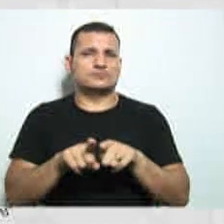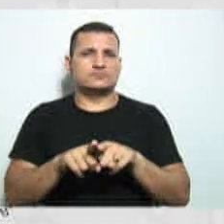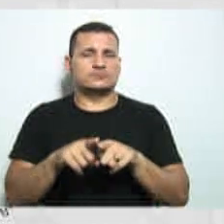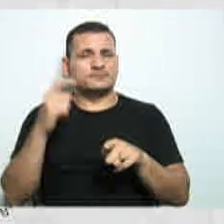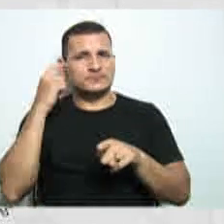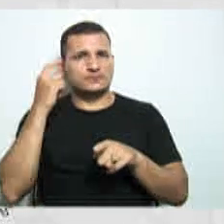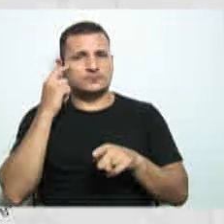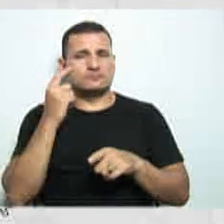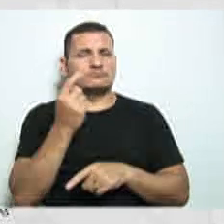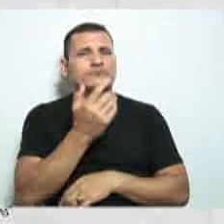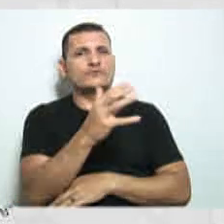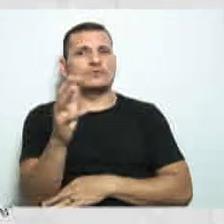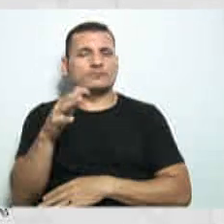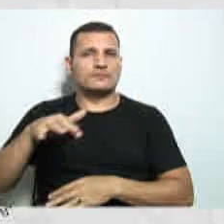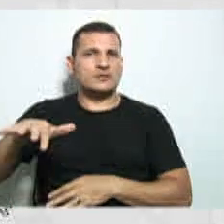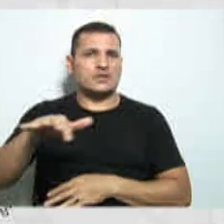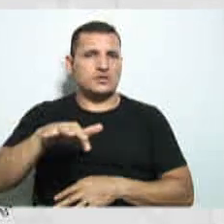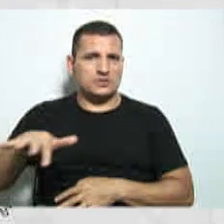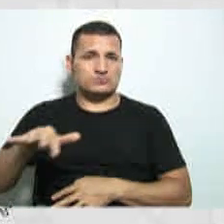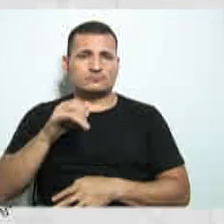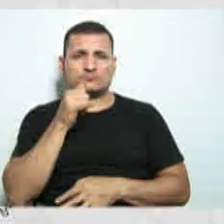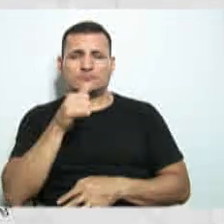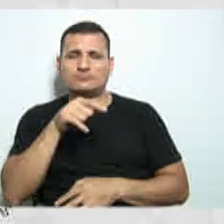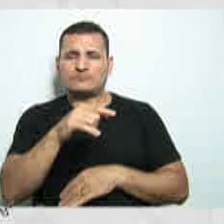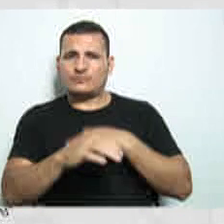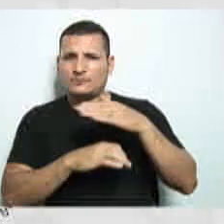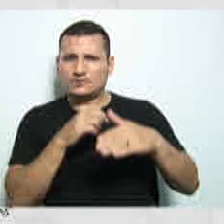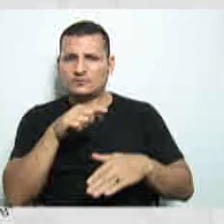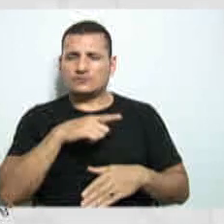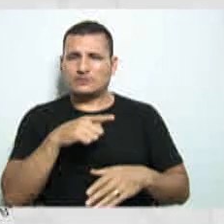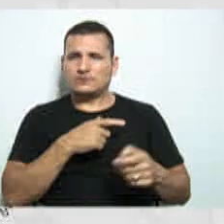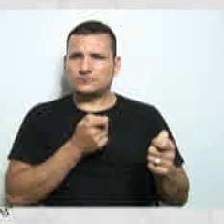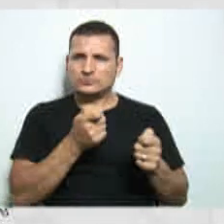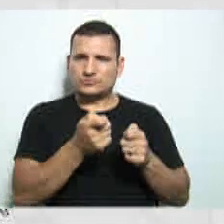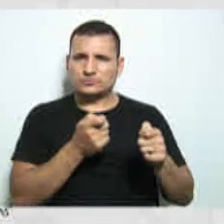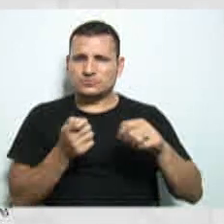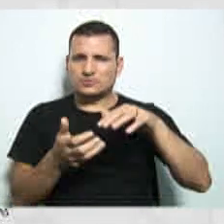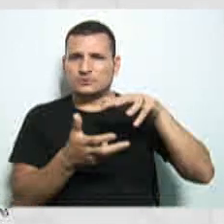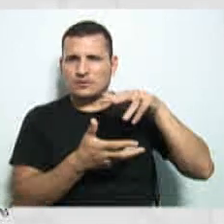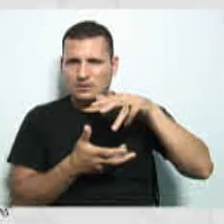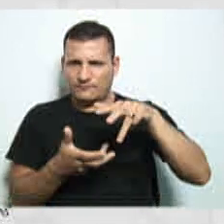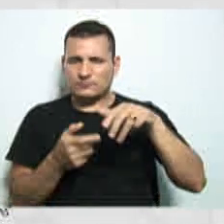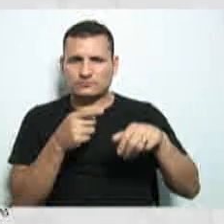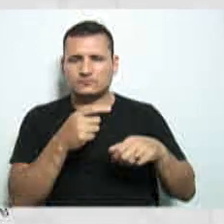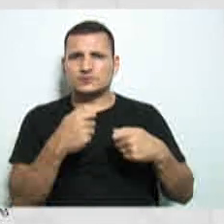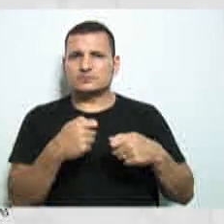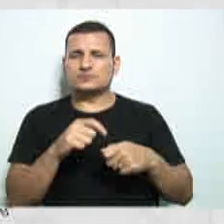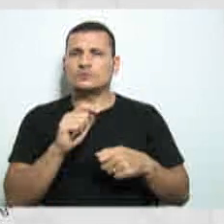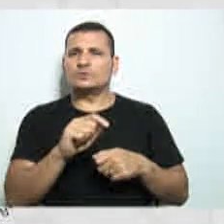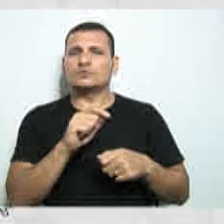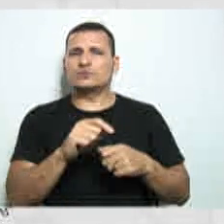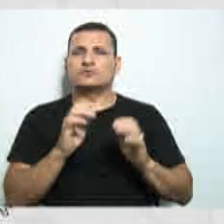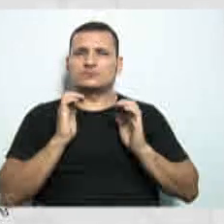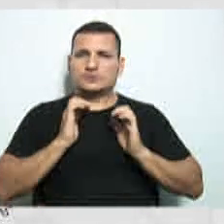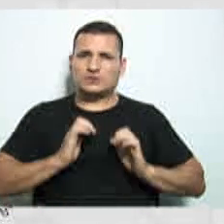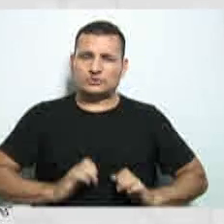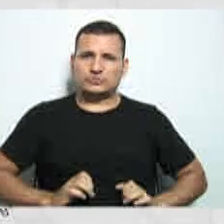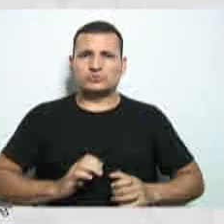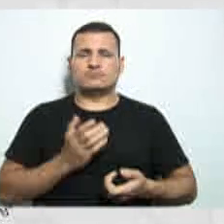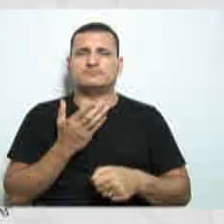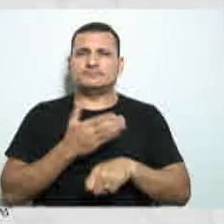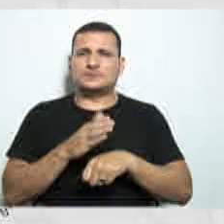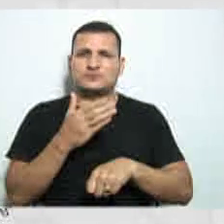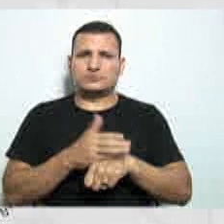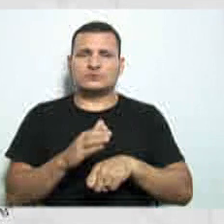que uma empresa seja considerada sustentável ambiental e socialmente, ela deve adotar atitudes éticas e práticas